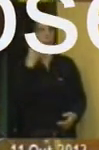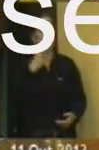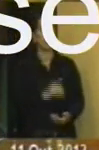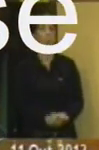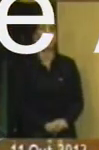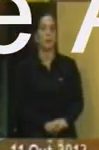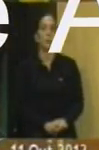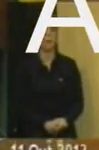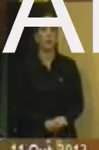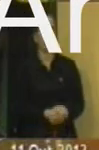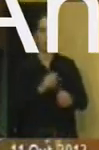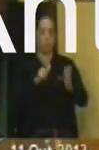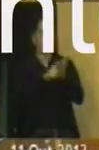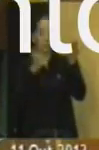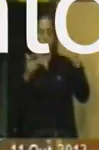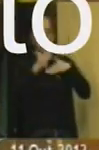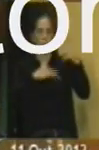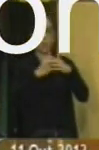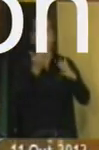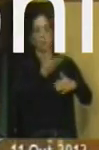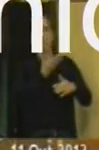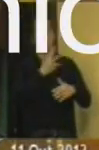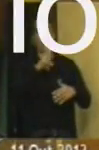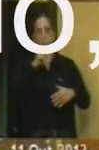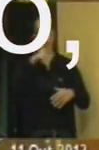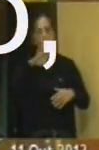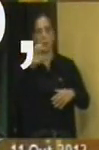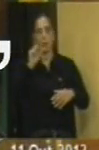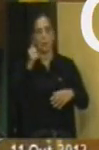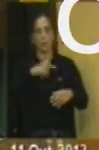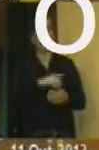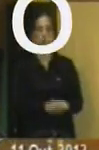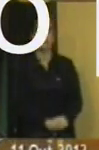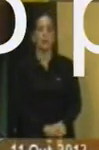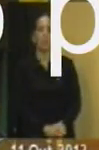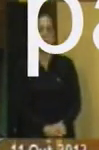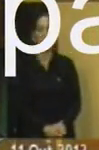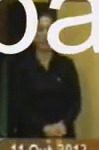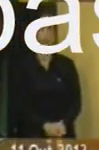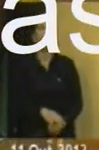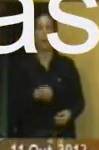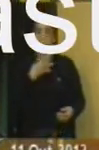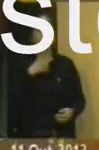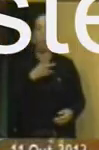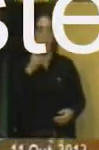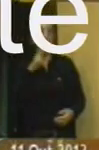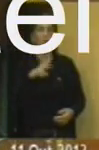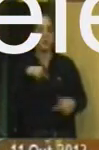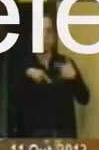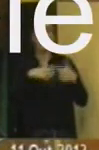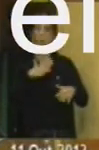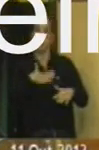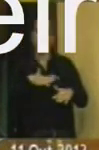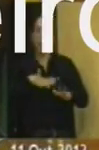à imprensa minha amiga valesca no dia da eleição é bom te ver de novo aqui trabalhando mas